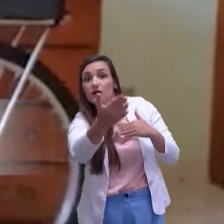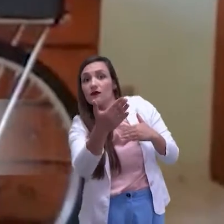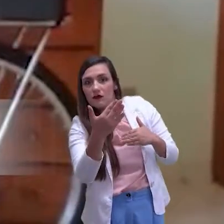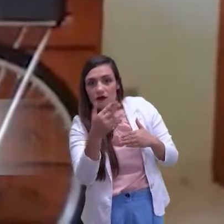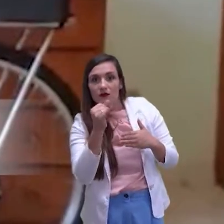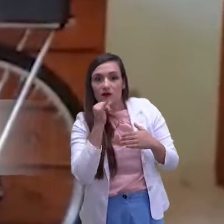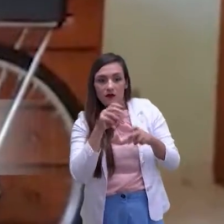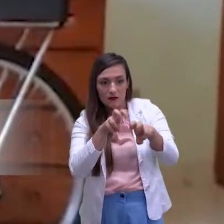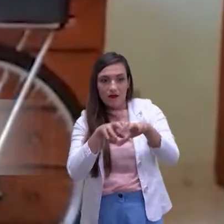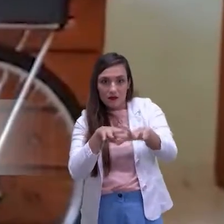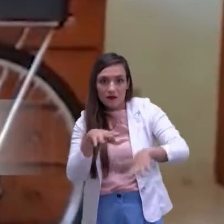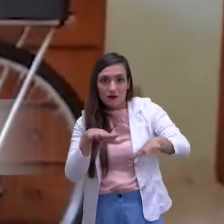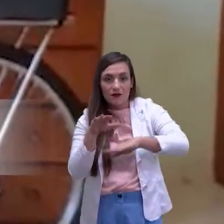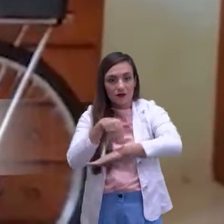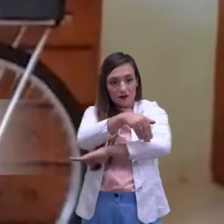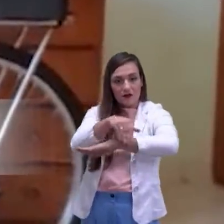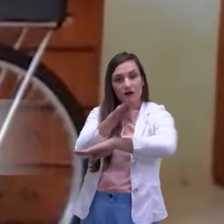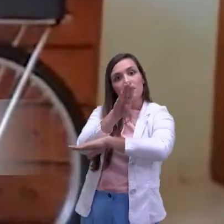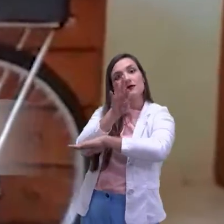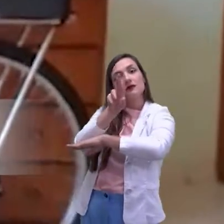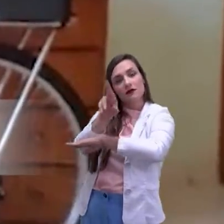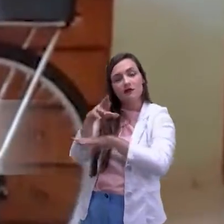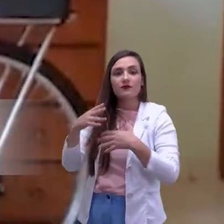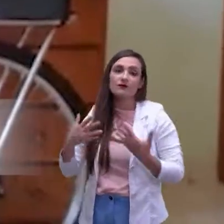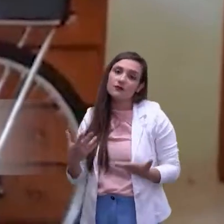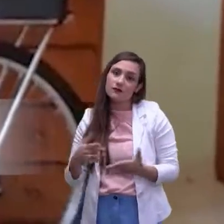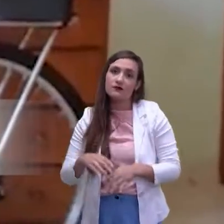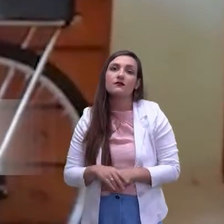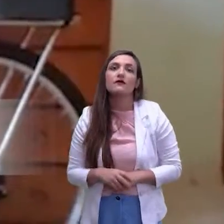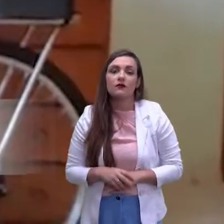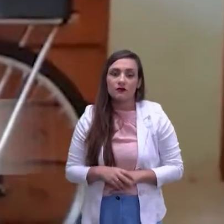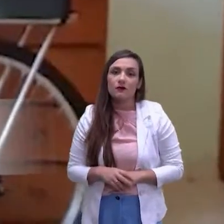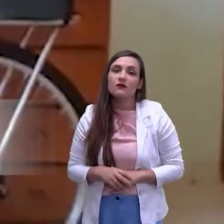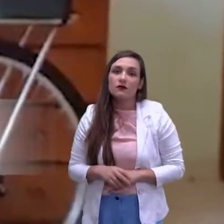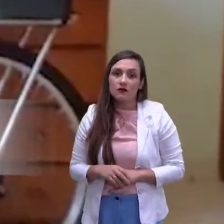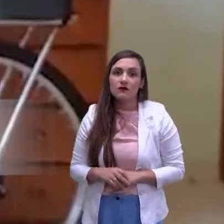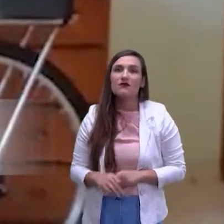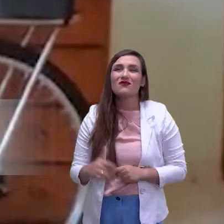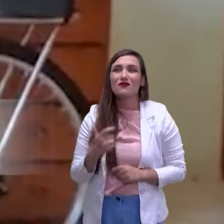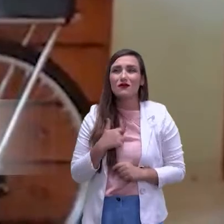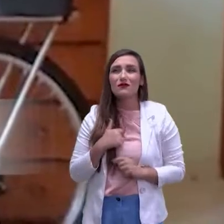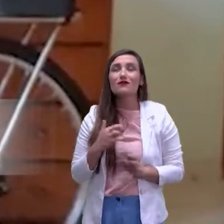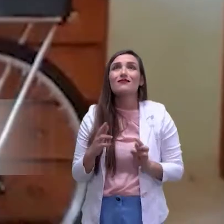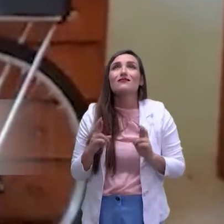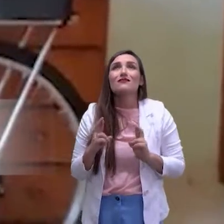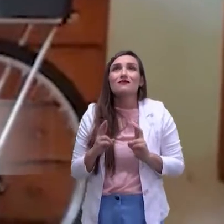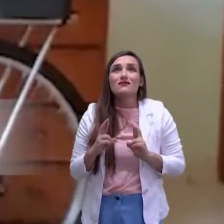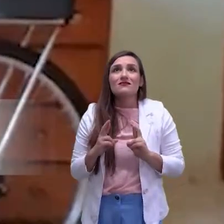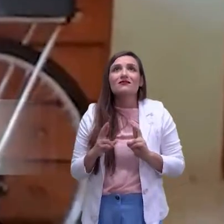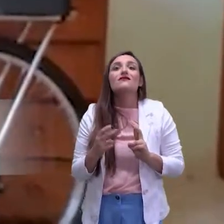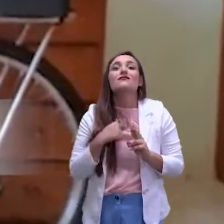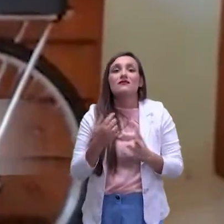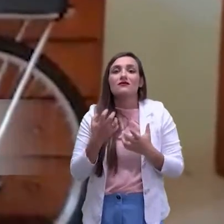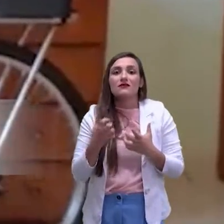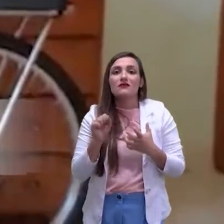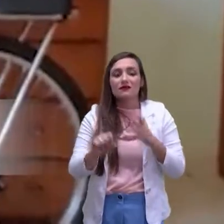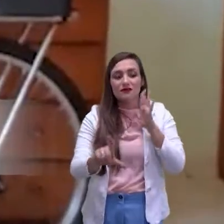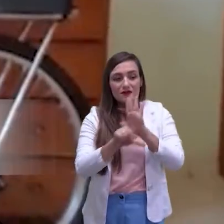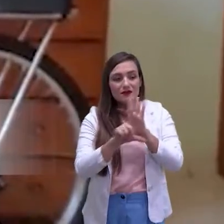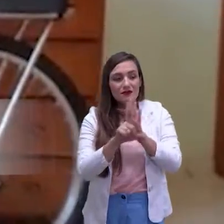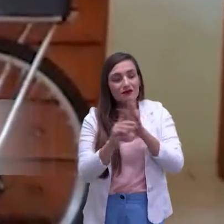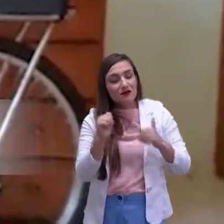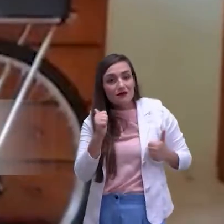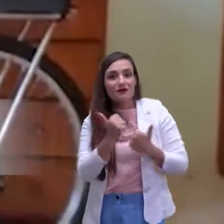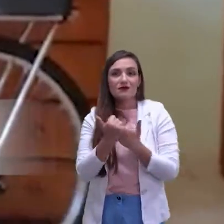aconteceram nas BRs. Então, eu desejo que essa lei